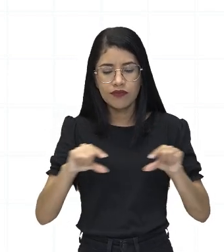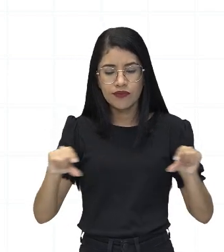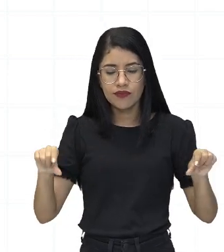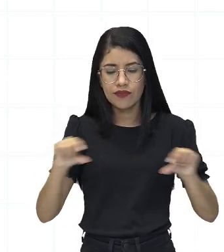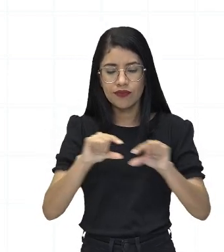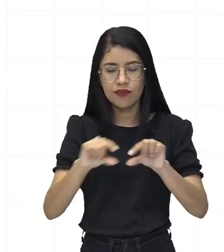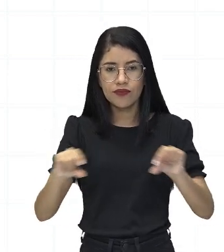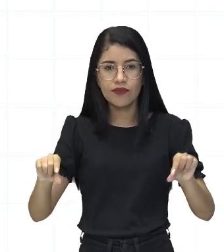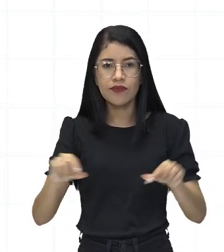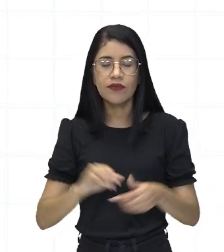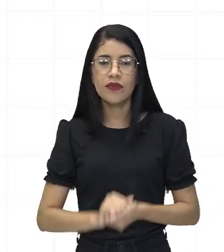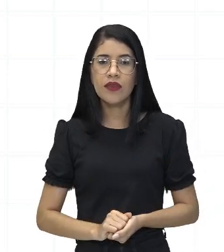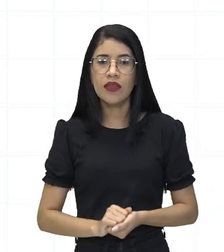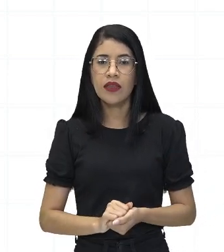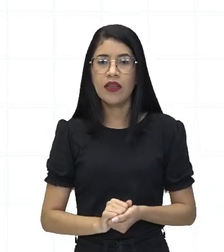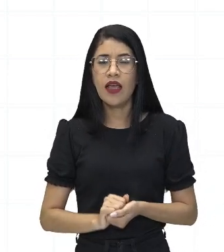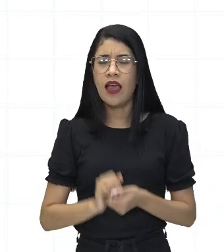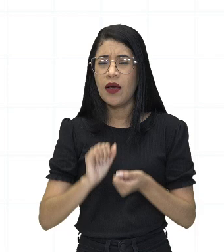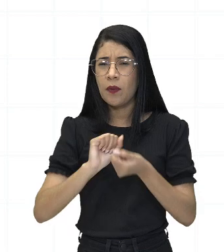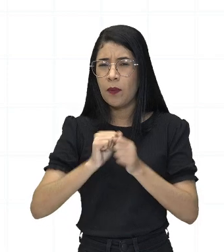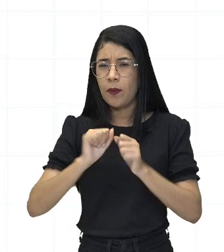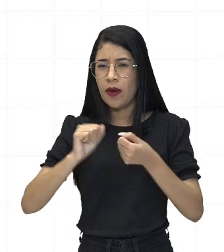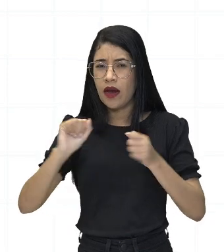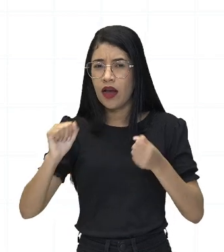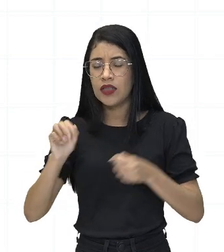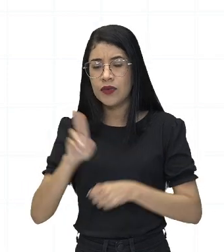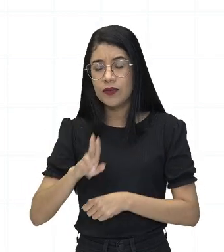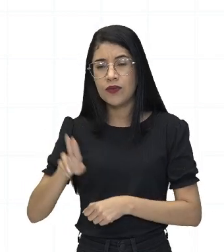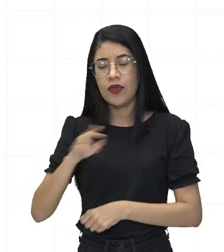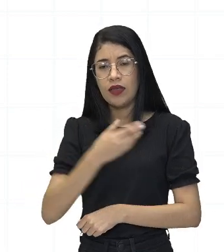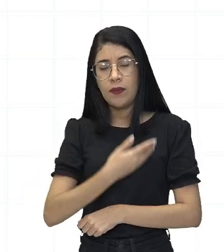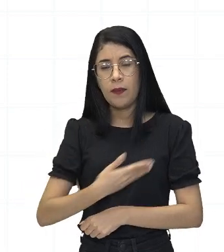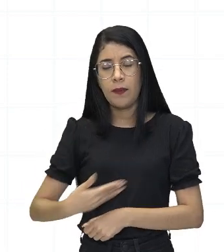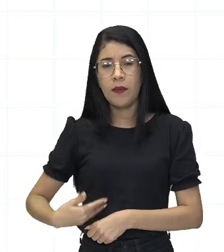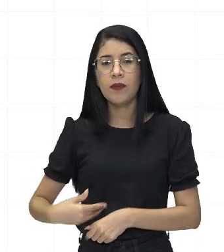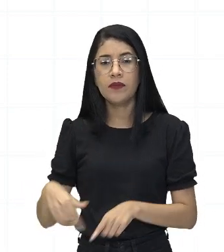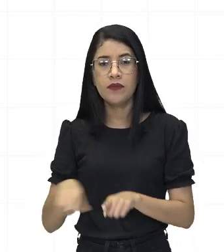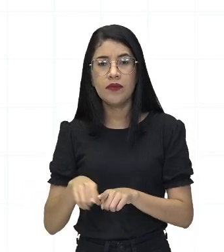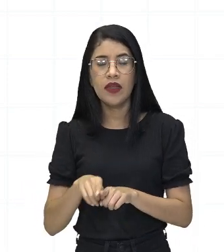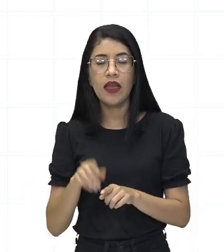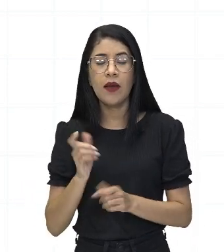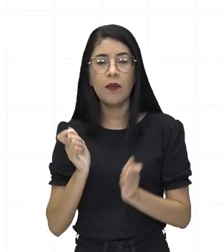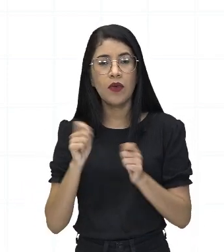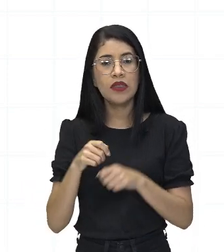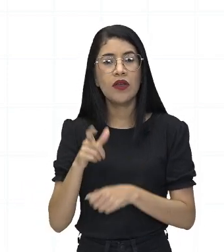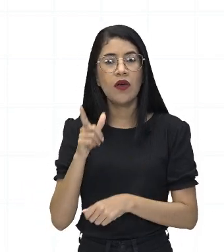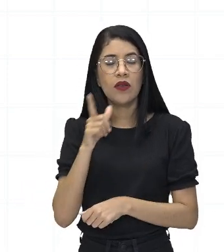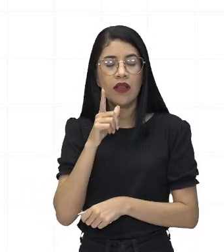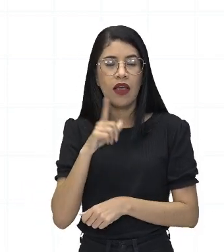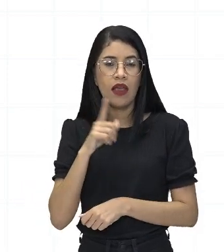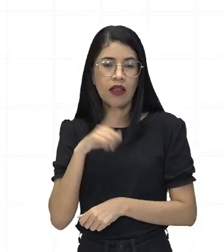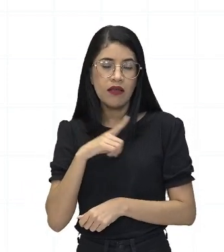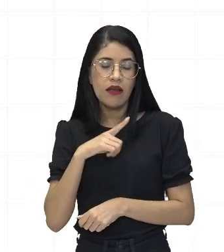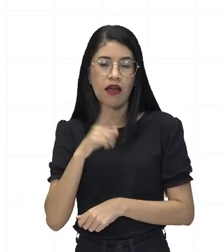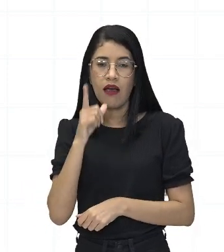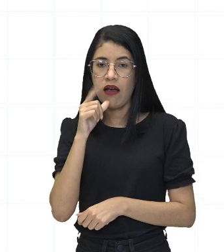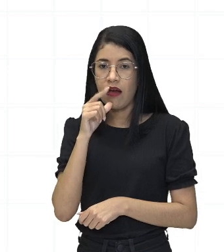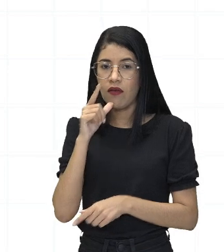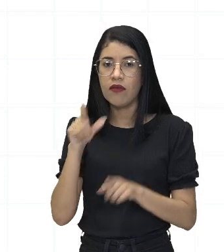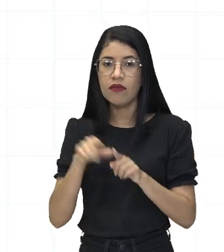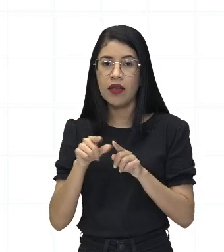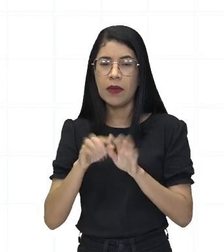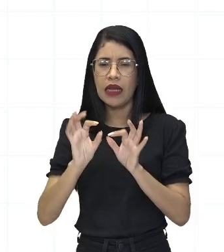eram grandiosos exemplos de utilidade pública. Eles forneciam água limpa das fontes